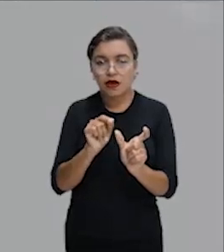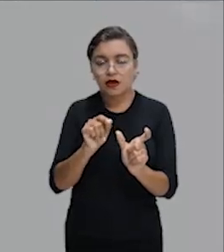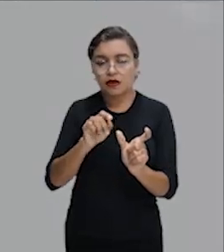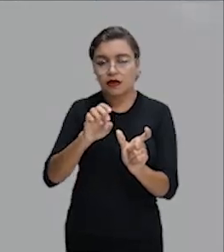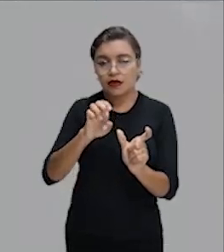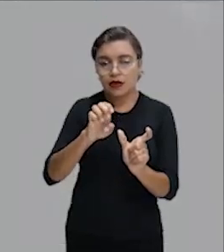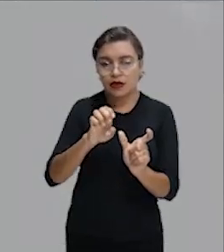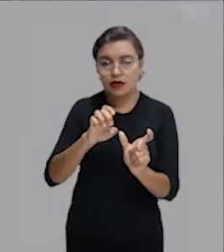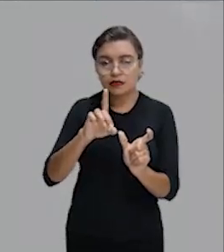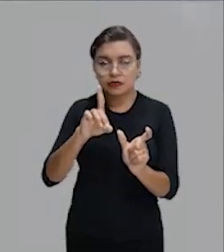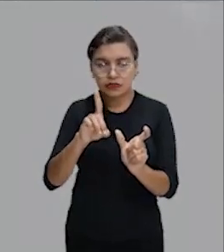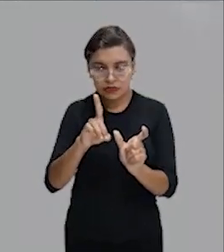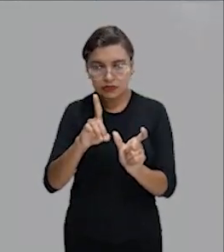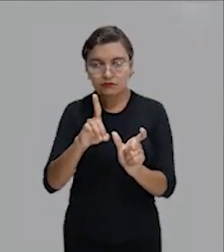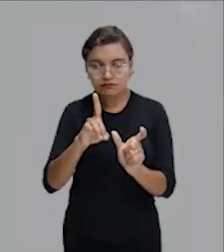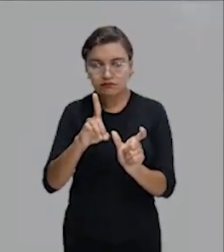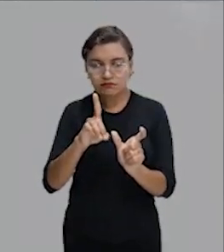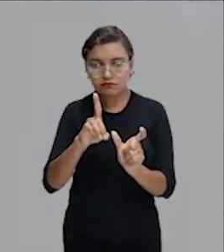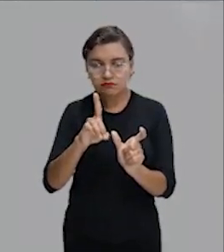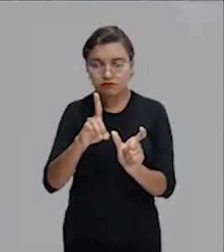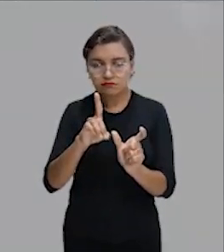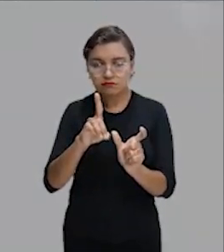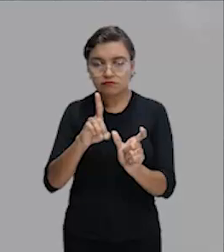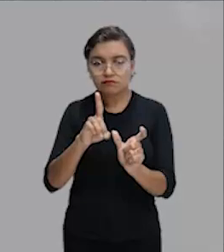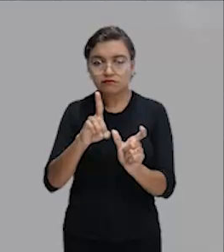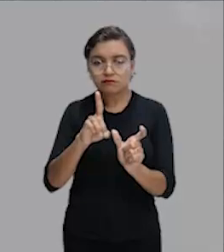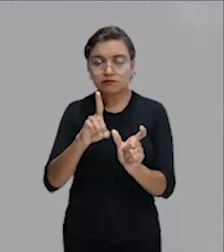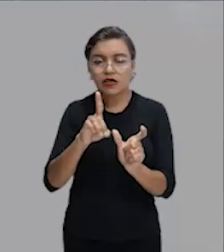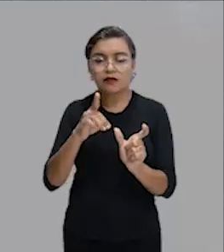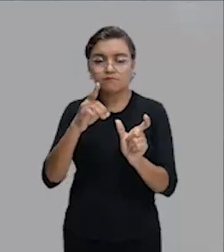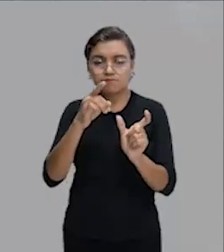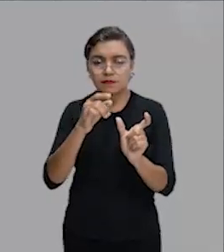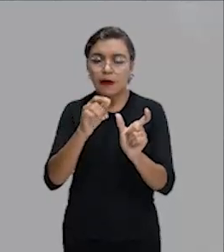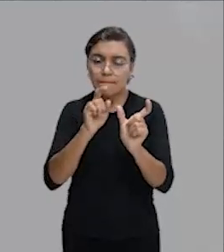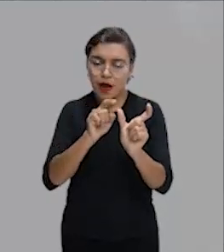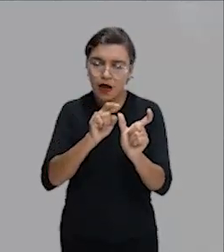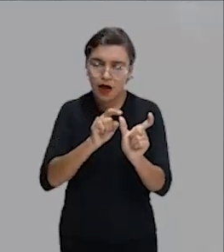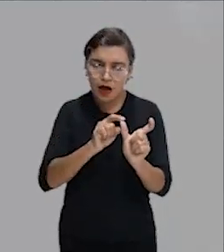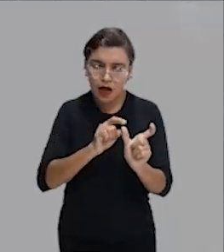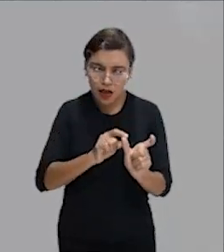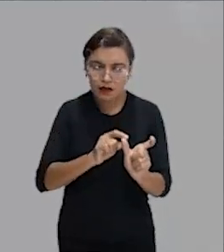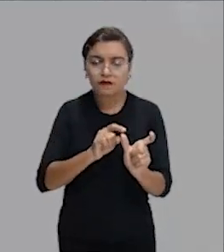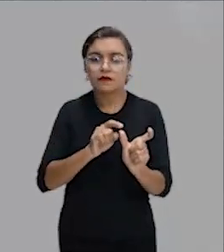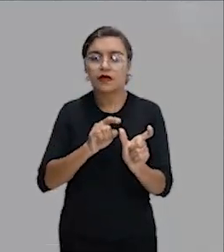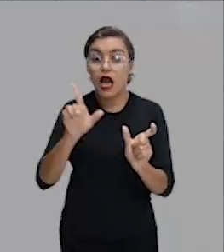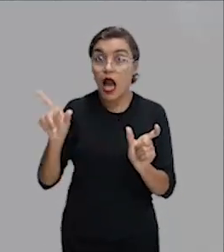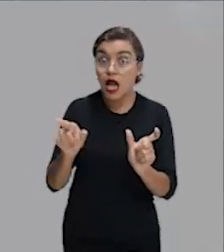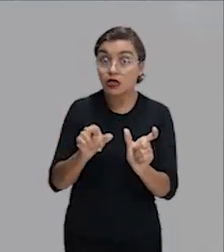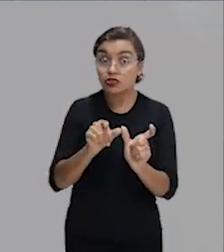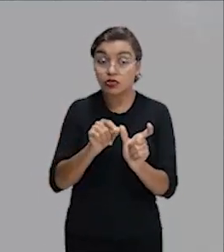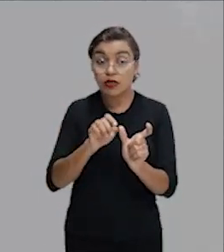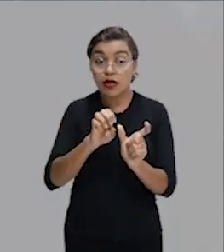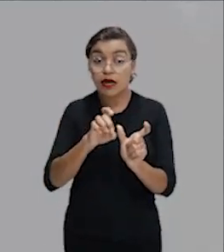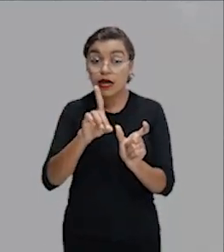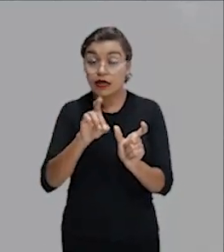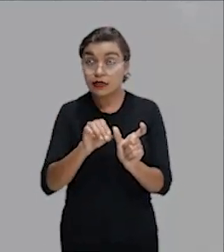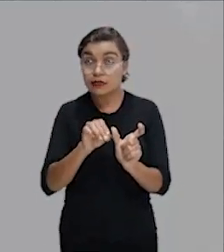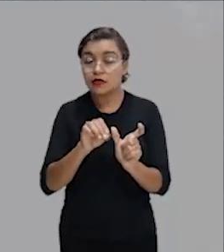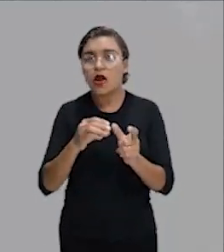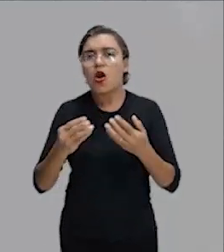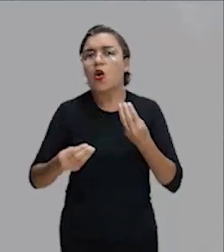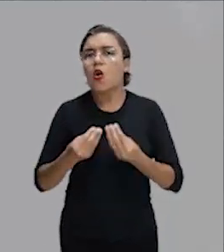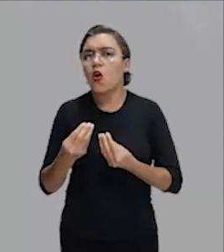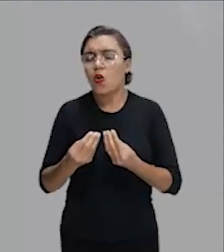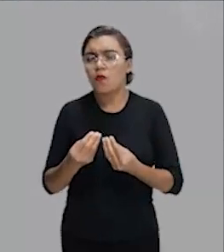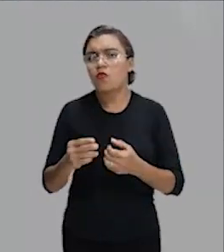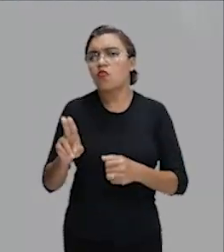chorar. Cried, que é chorado. Então, as regrinhas são as mesmas. Quando que eu uso de? Quando o verbo já terminou em é. Quando